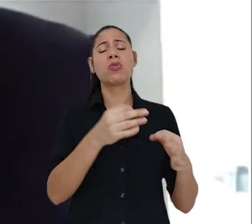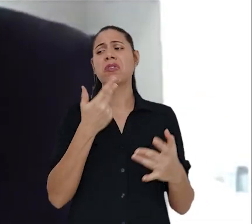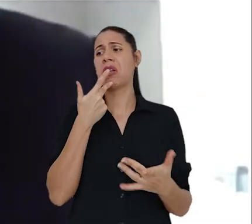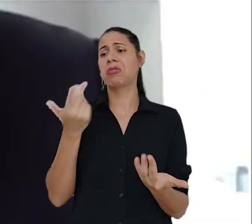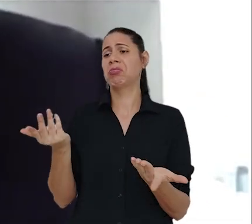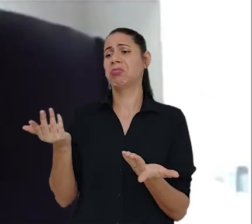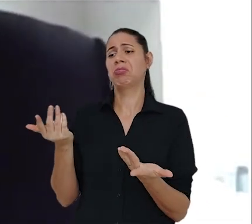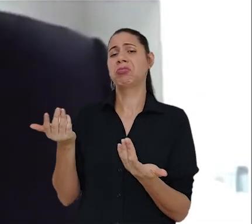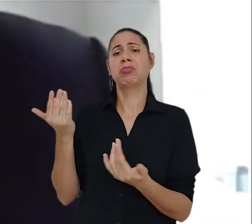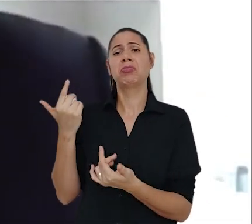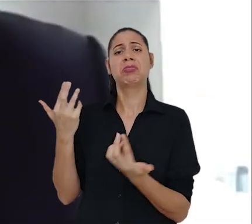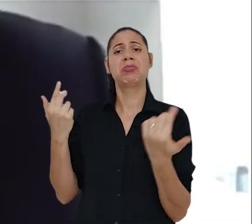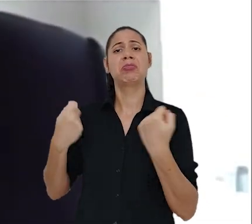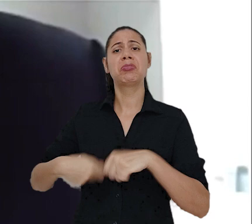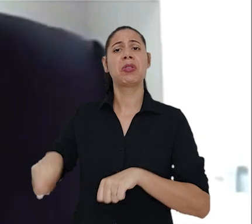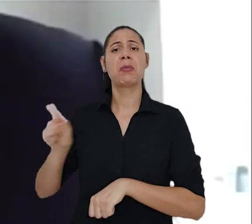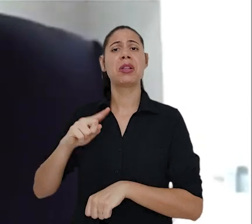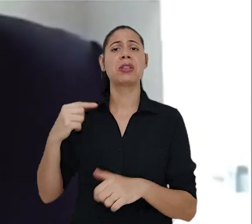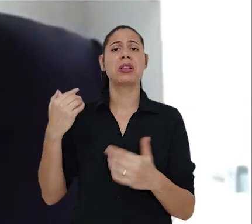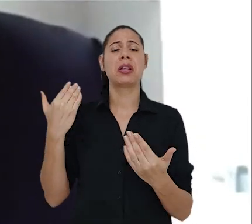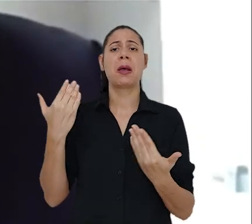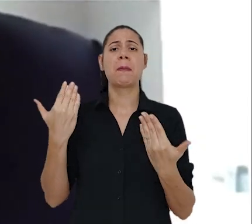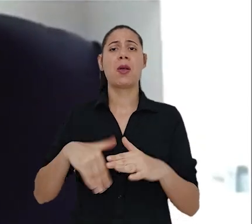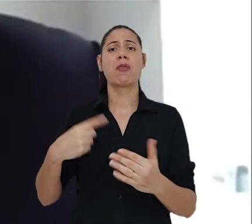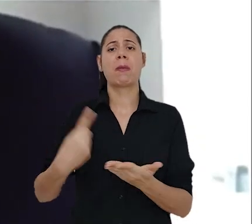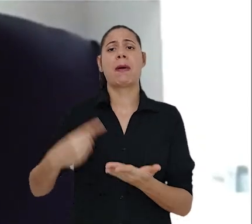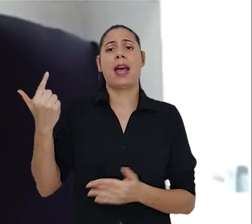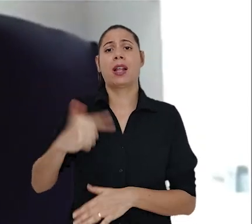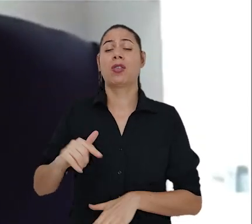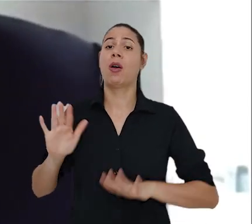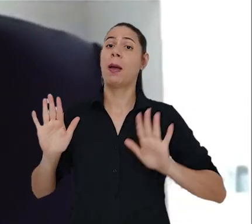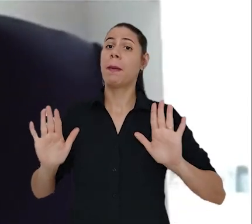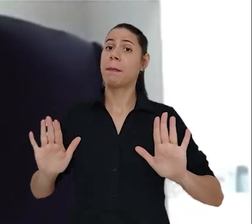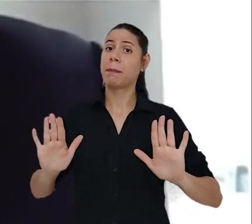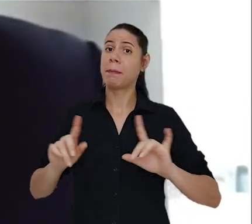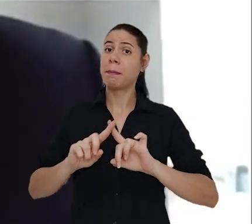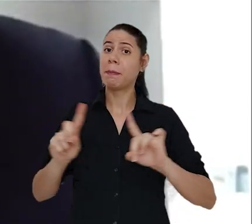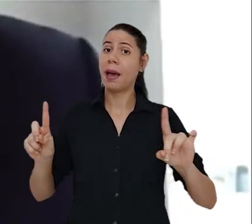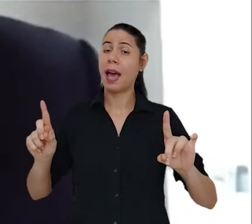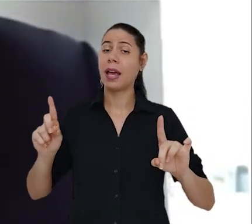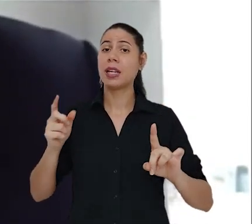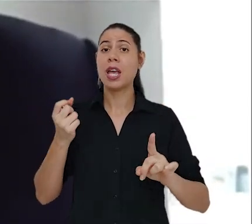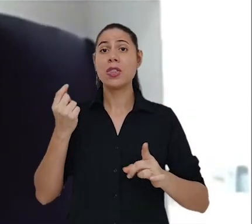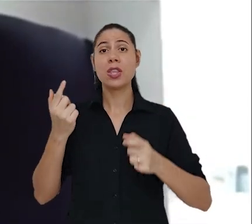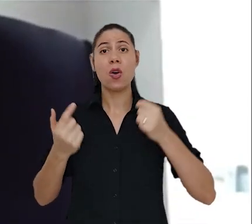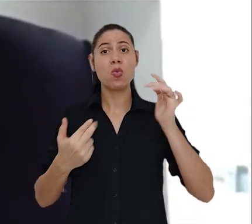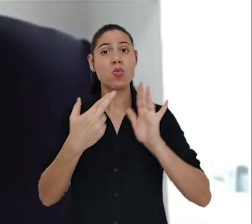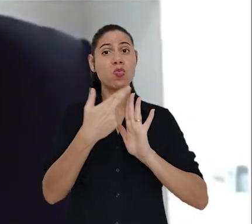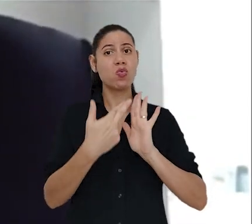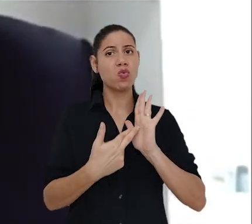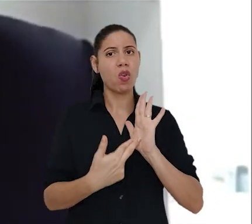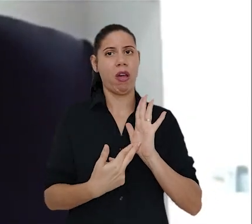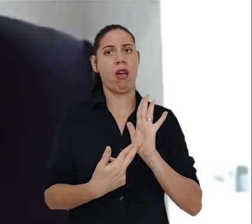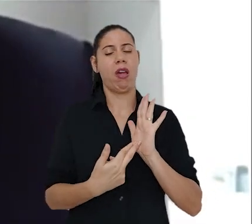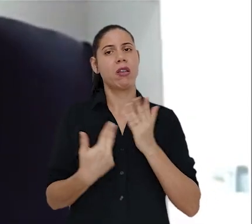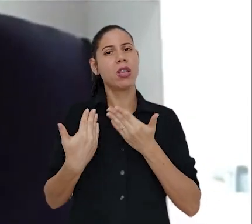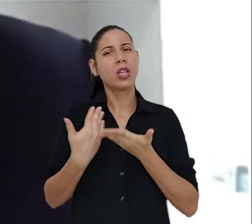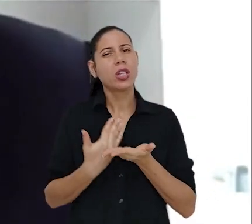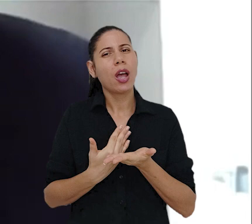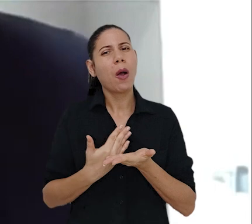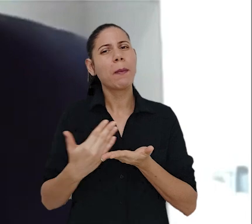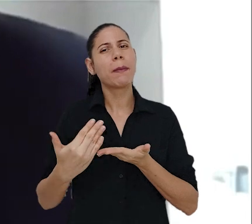entendimento. Mas há algumas cláusulas de exceção que começam, digamos assim,